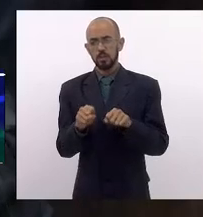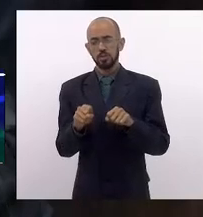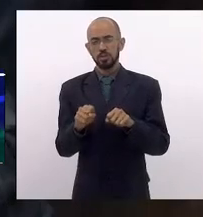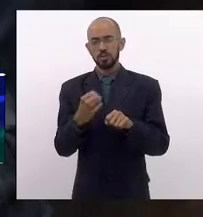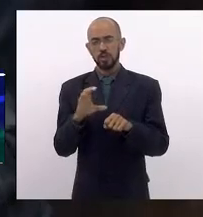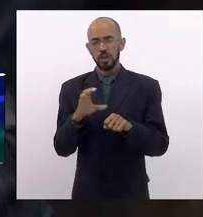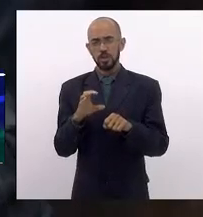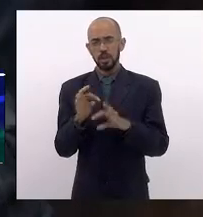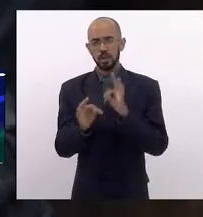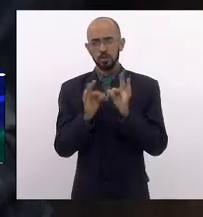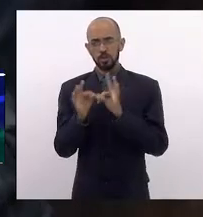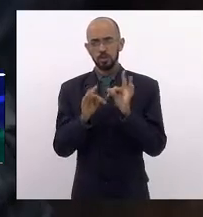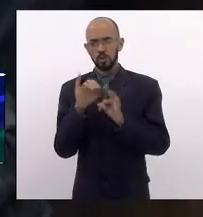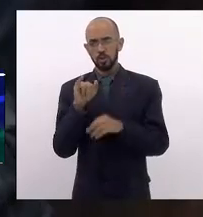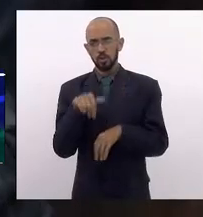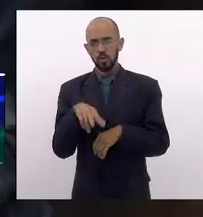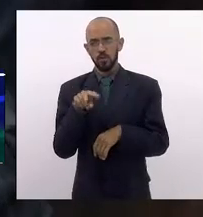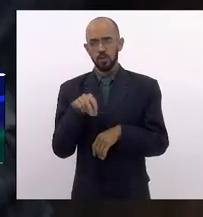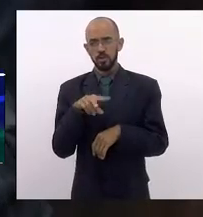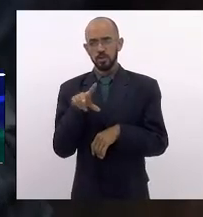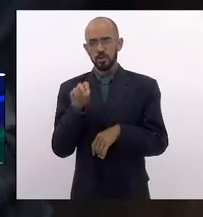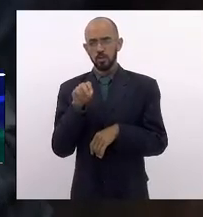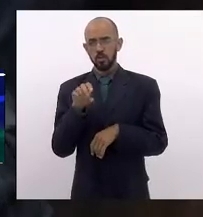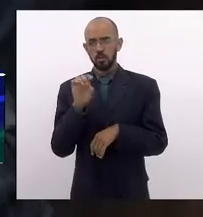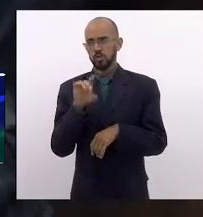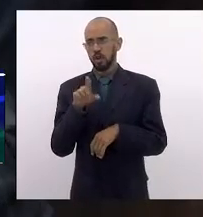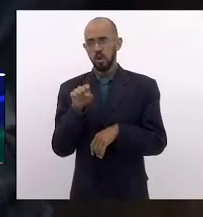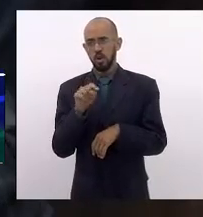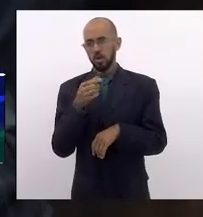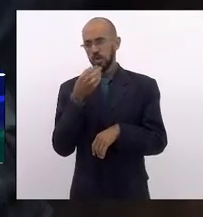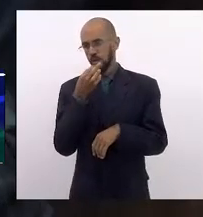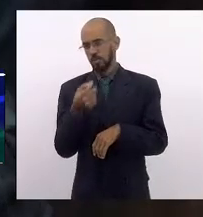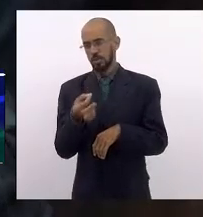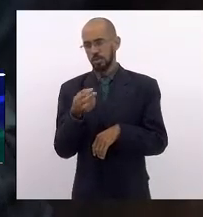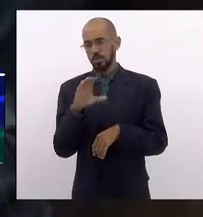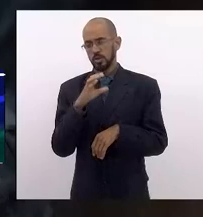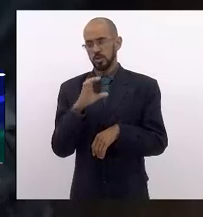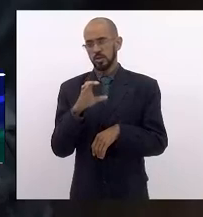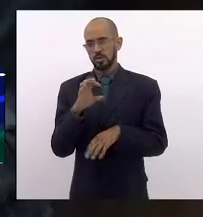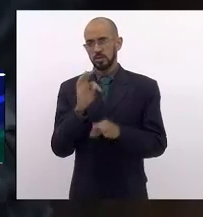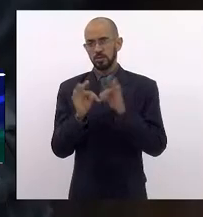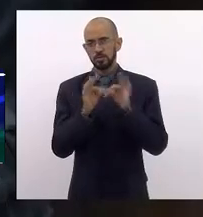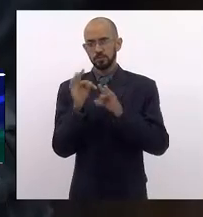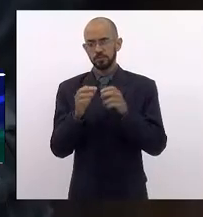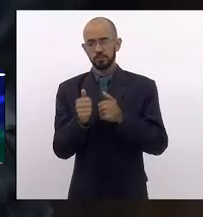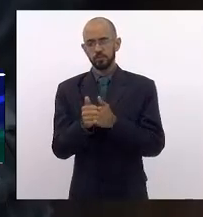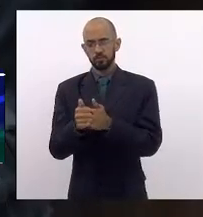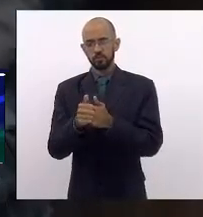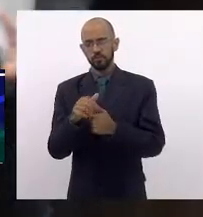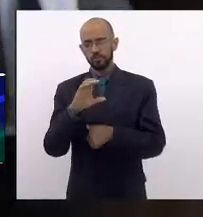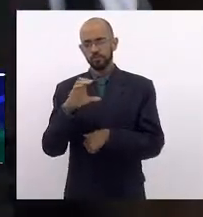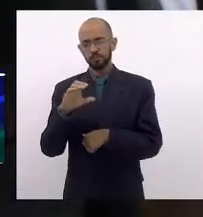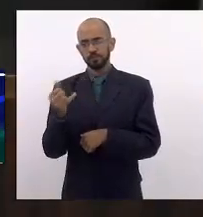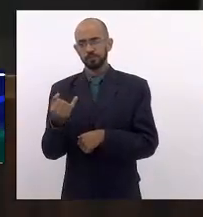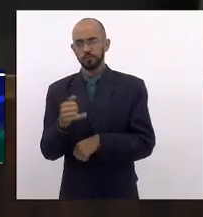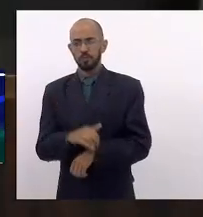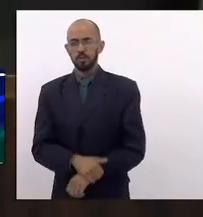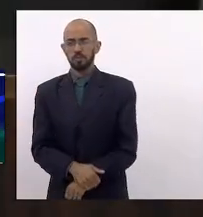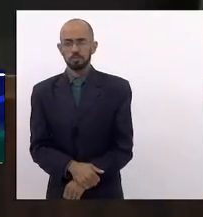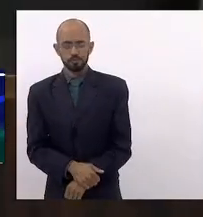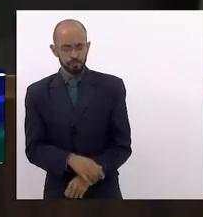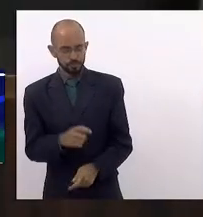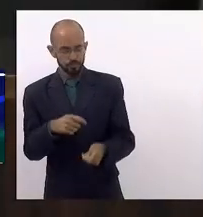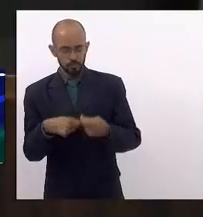como eixo no seu projeto de desenvolvimento é isso parecer da comissão de ensino dia segue o substitutivo da ccj pela comissão de Economia